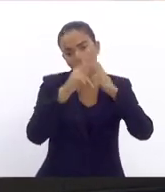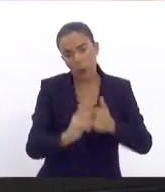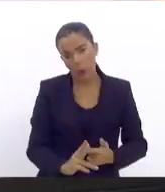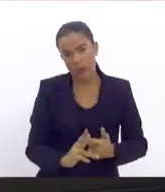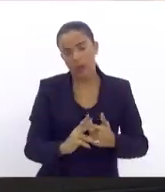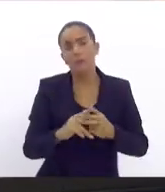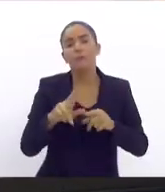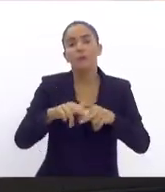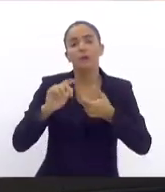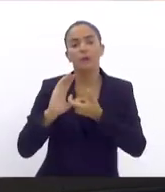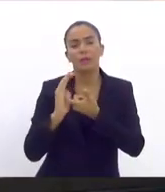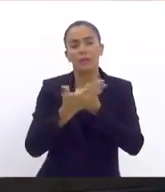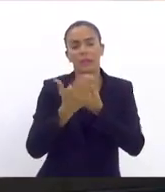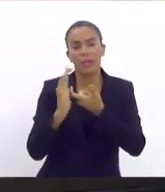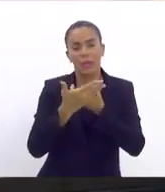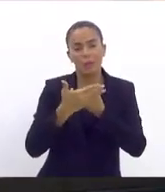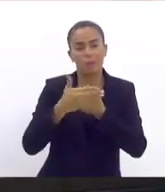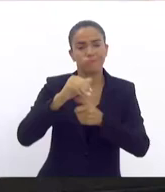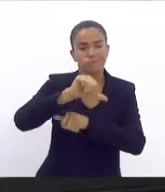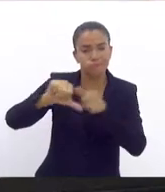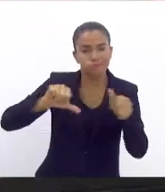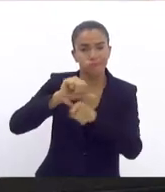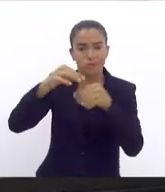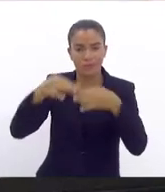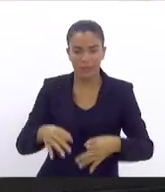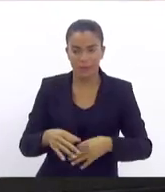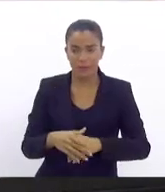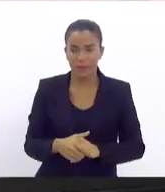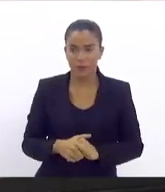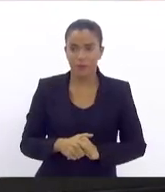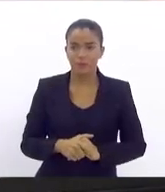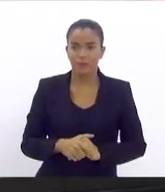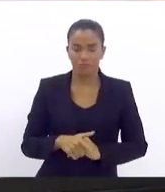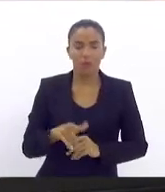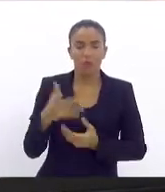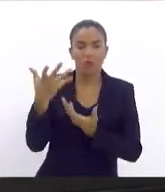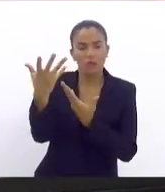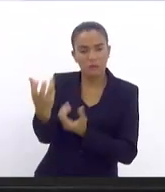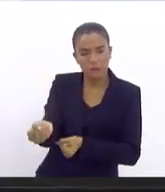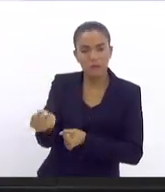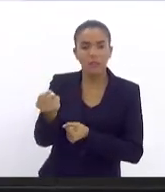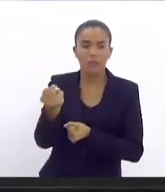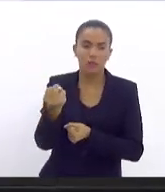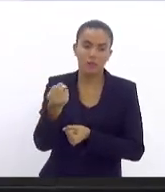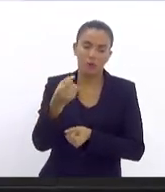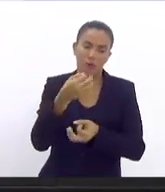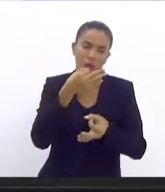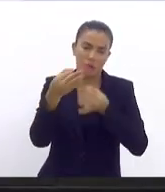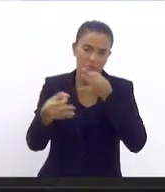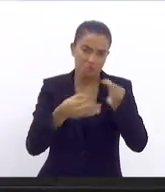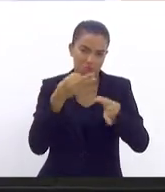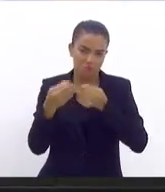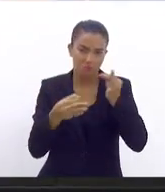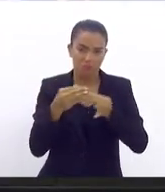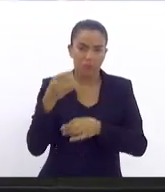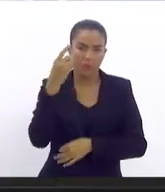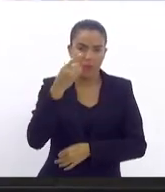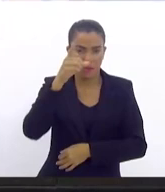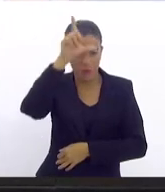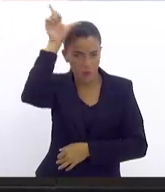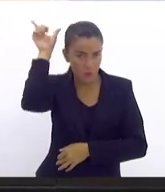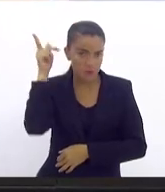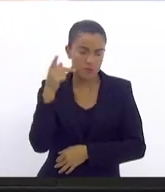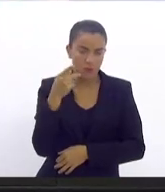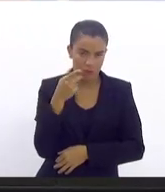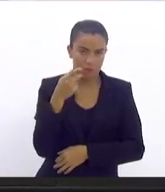correto. Deputado Fred. Eu vou acatar a sugestão do deputado Luiz Paulo e vou mudar o parecer para... Vou anexar o